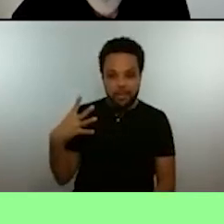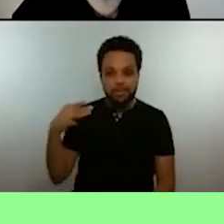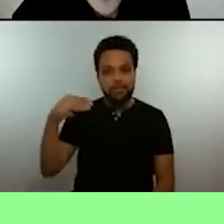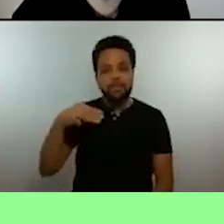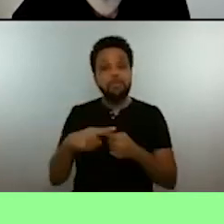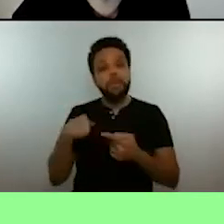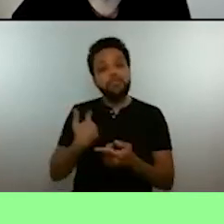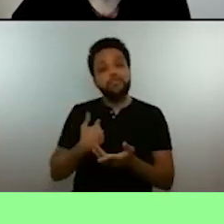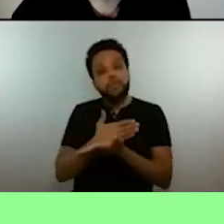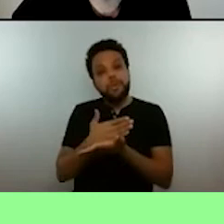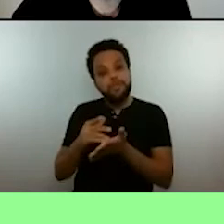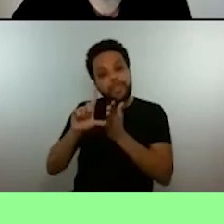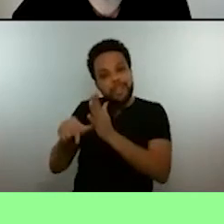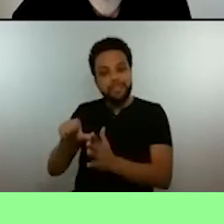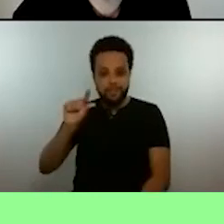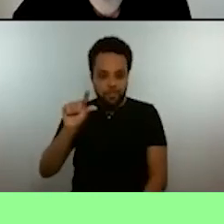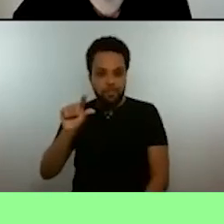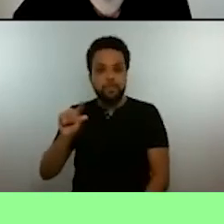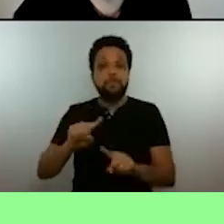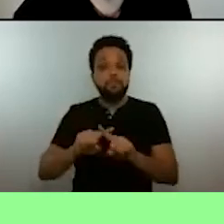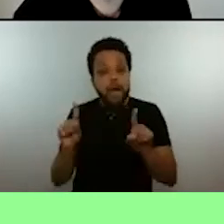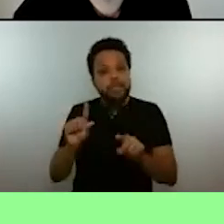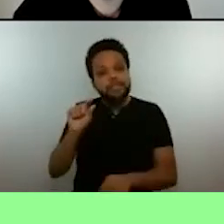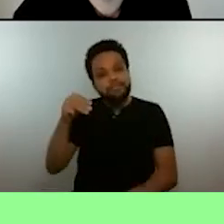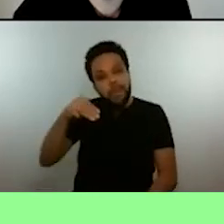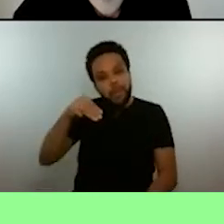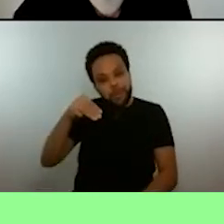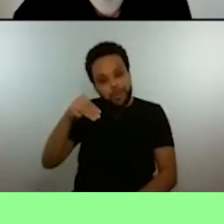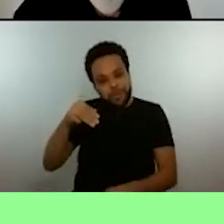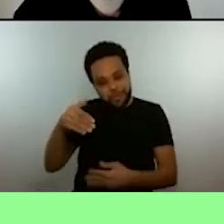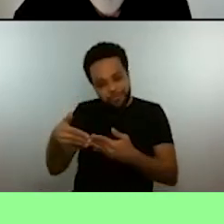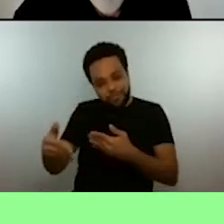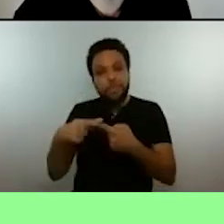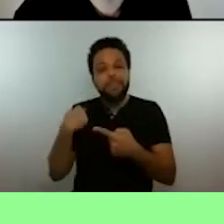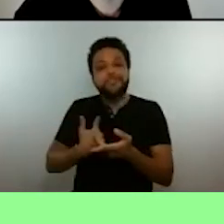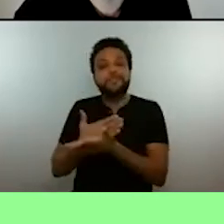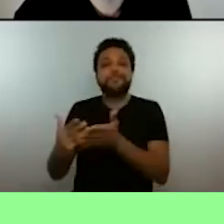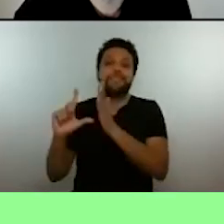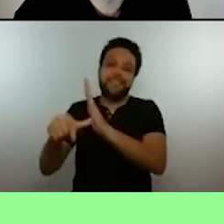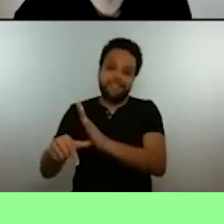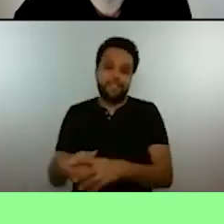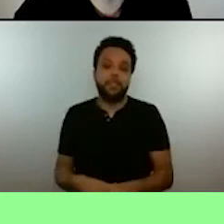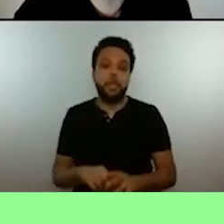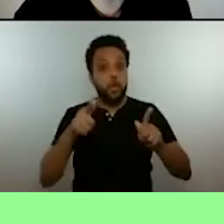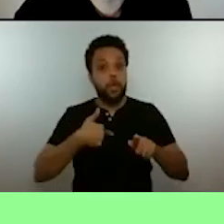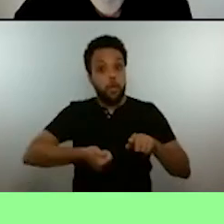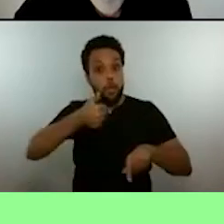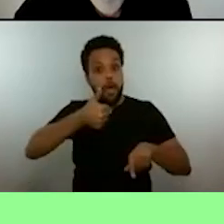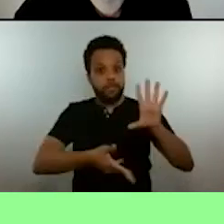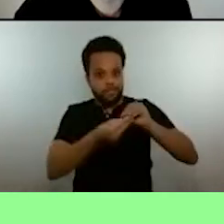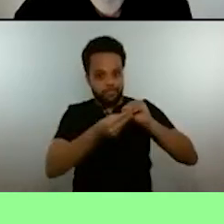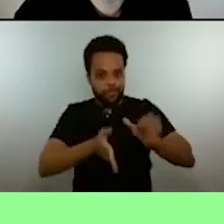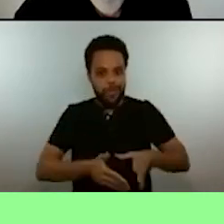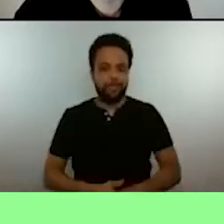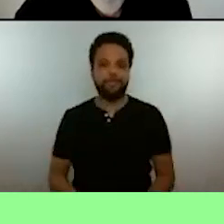pouquinho atrasado, mais alguns minutinhos, tá? Só para avisar. Tá acabando.